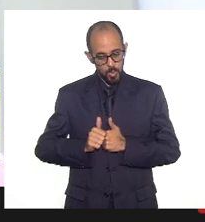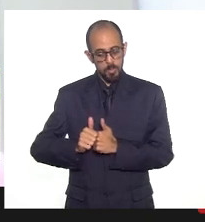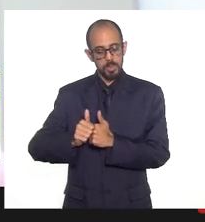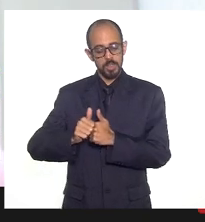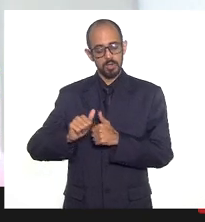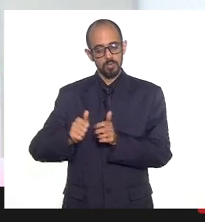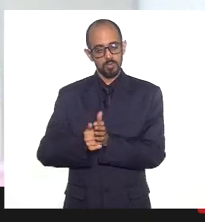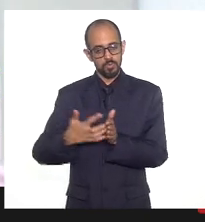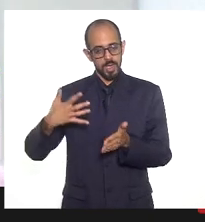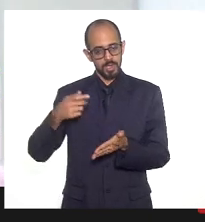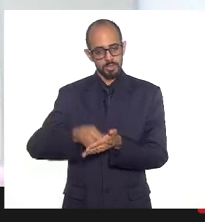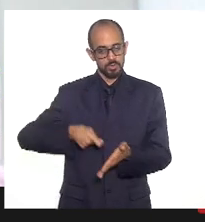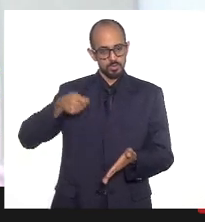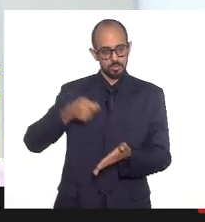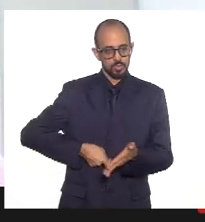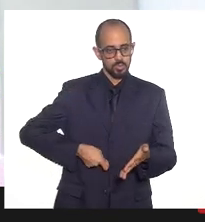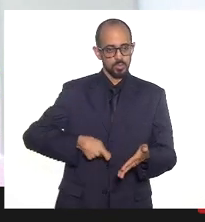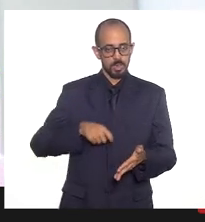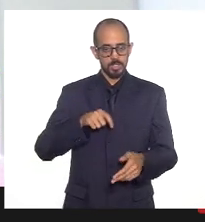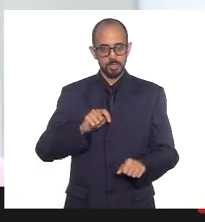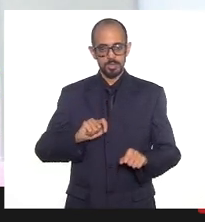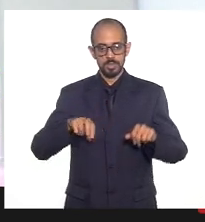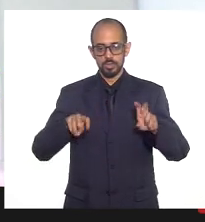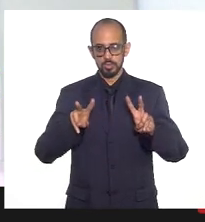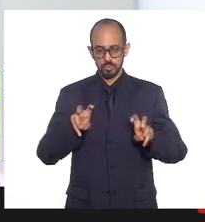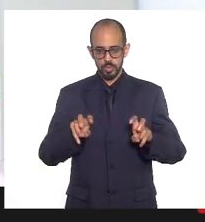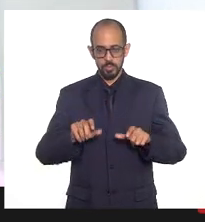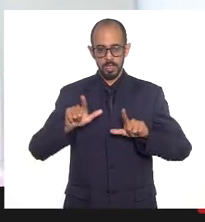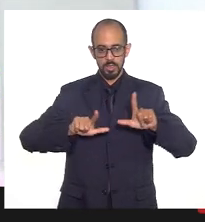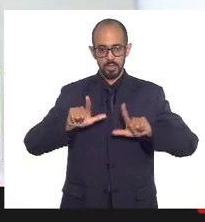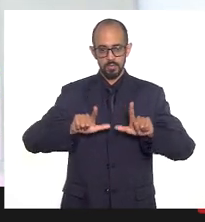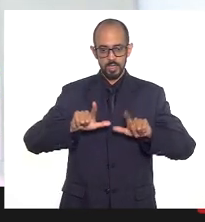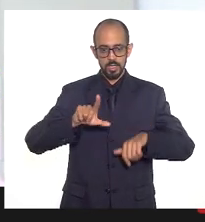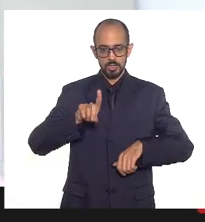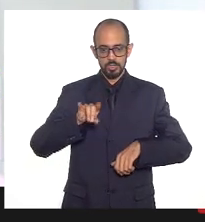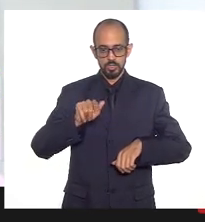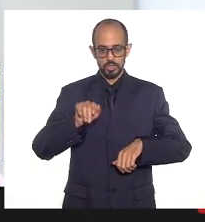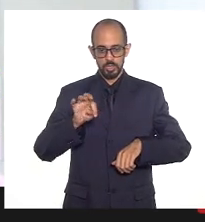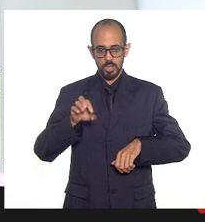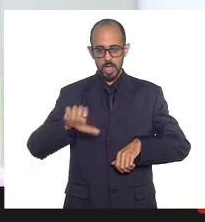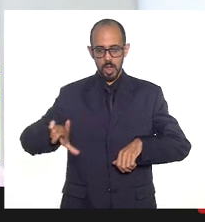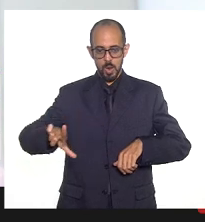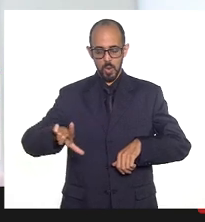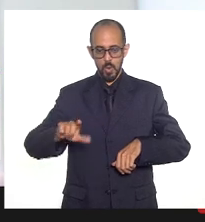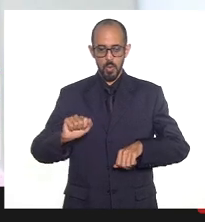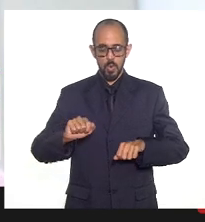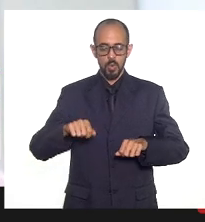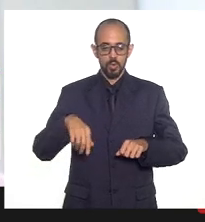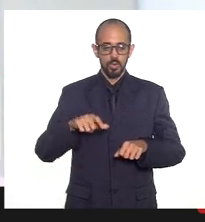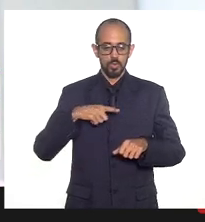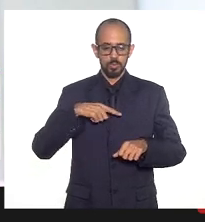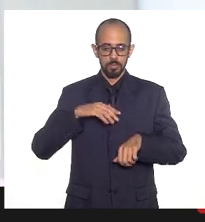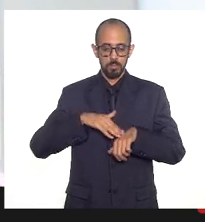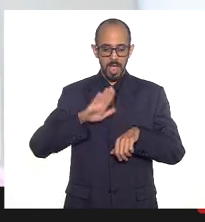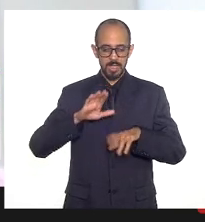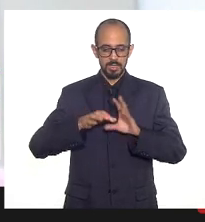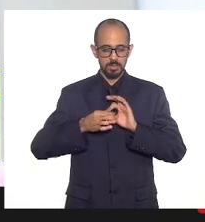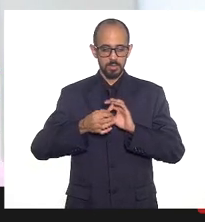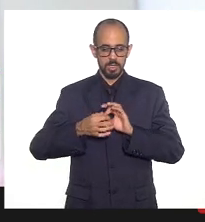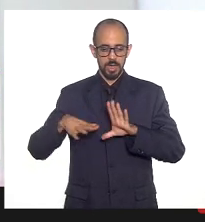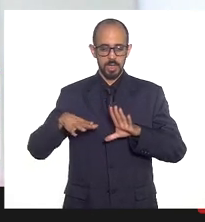batalhas, né, desde a questão da TV digital, né, a luta por um marco que fosse mais democrático, a luta